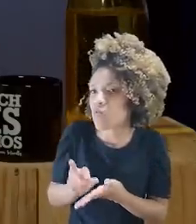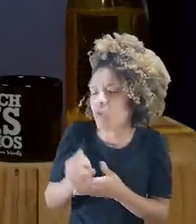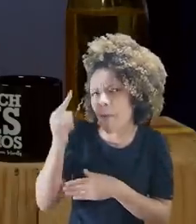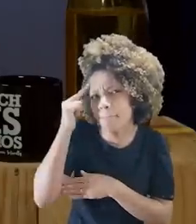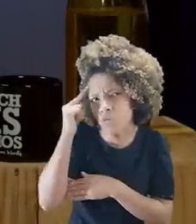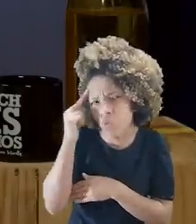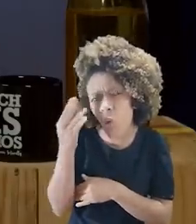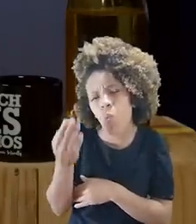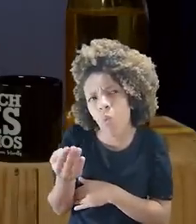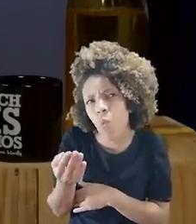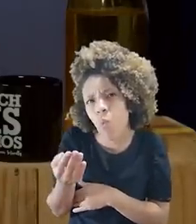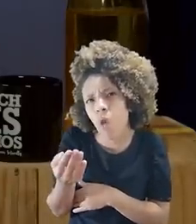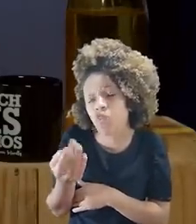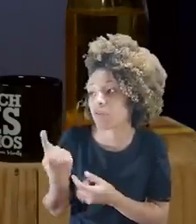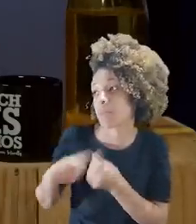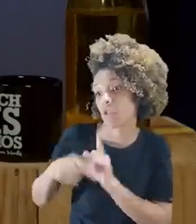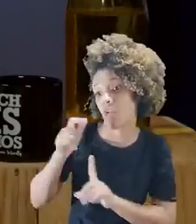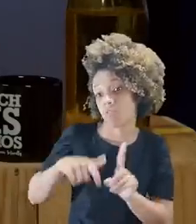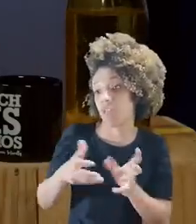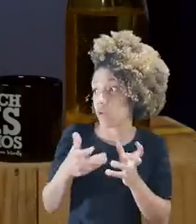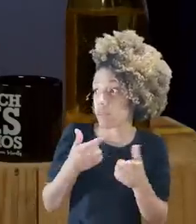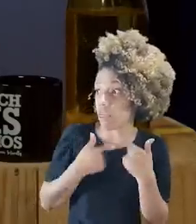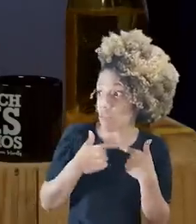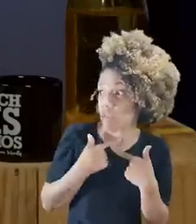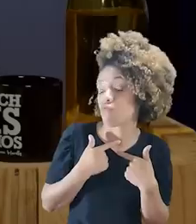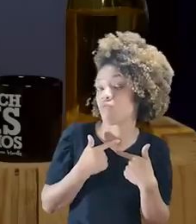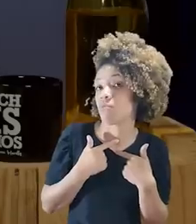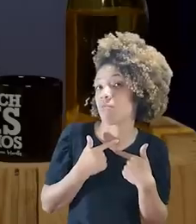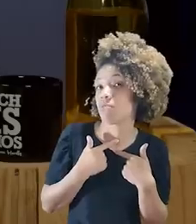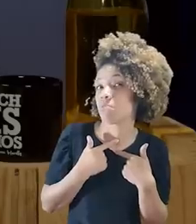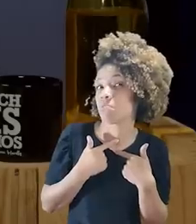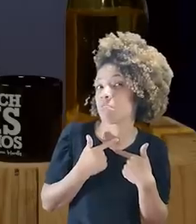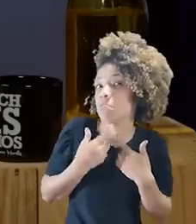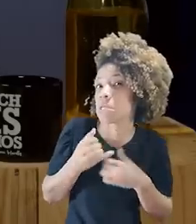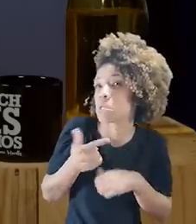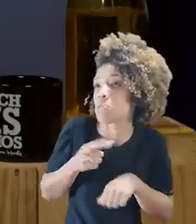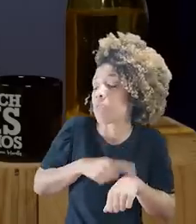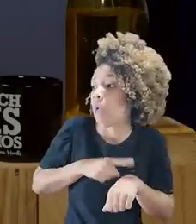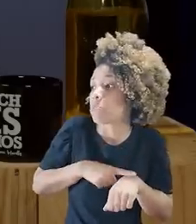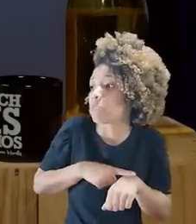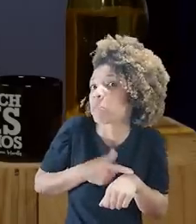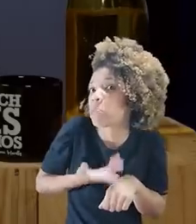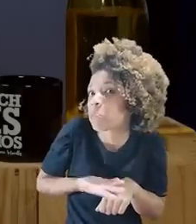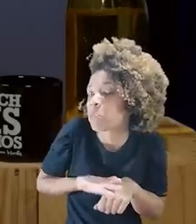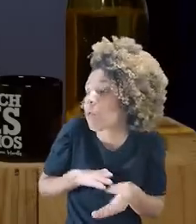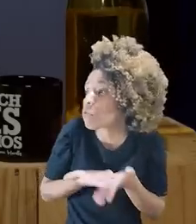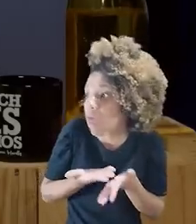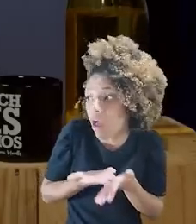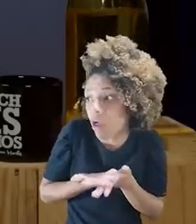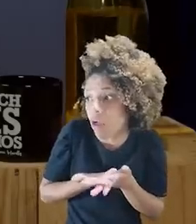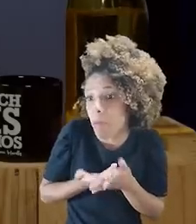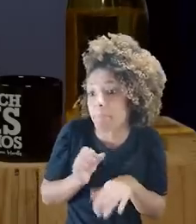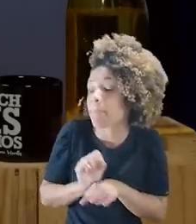sonho meu sonho de me tornar artista que eu queria se eu não tenho tempo para estudar